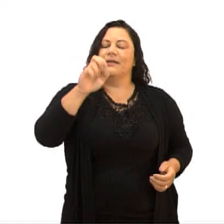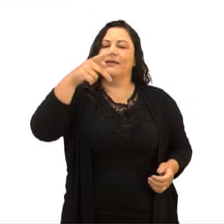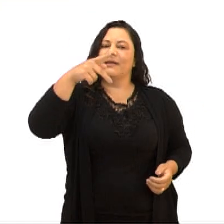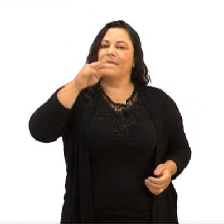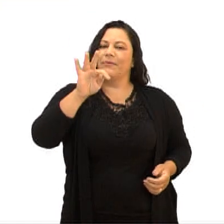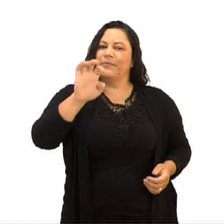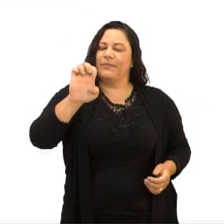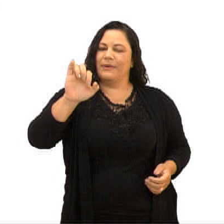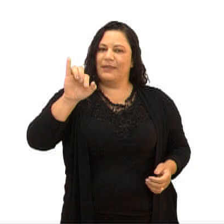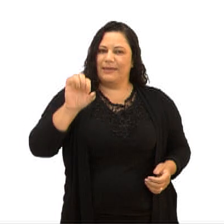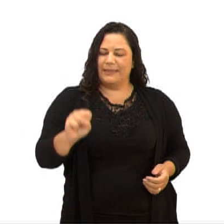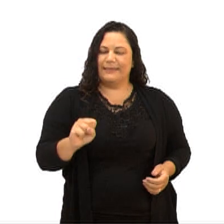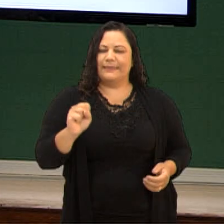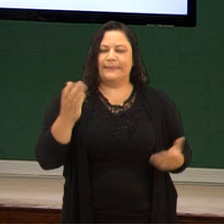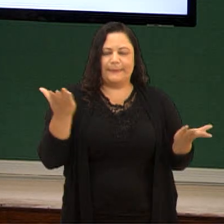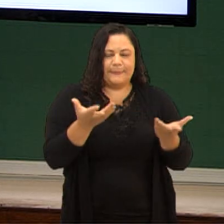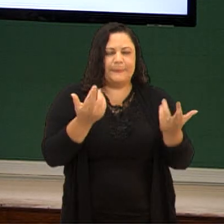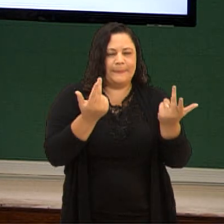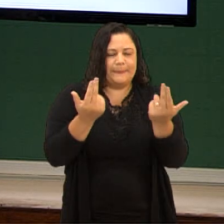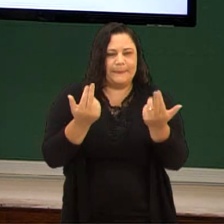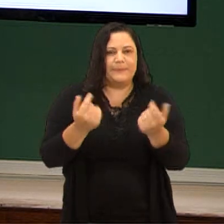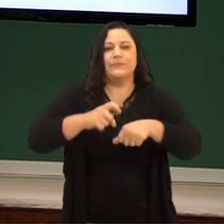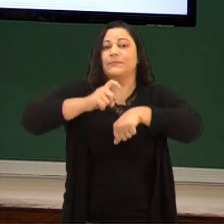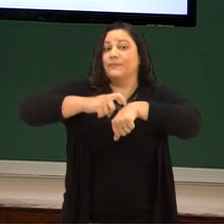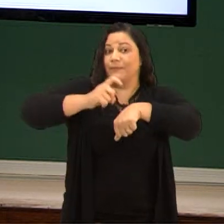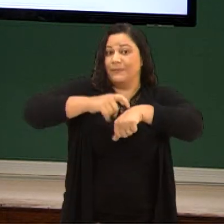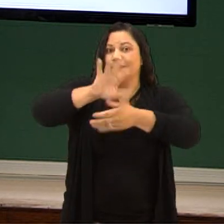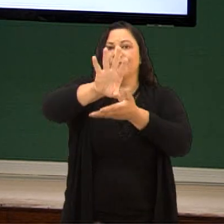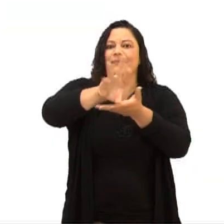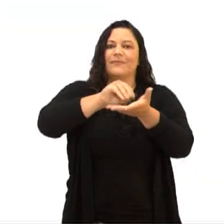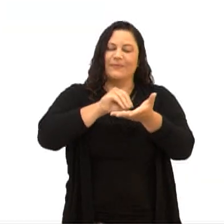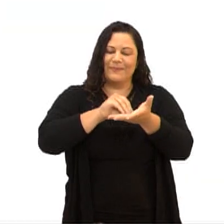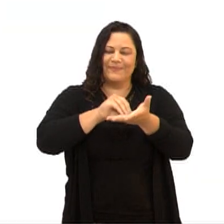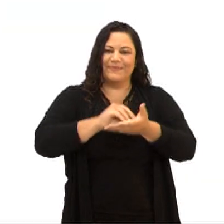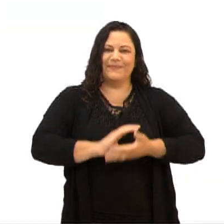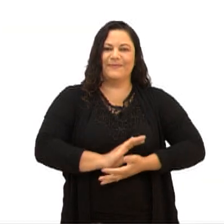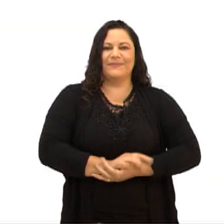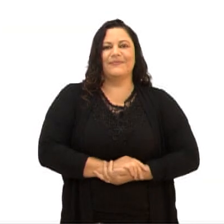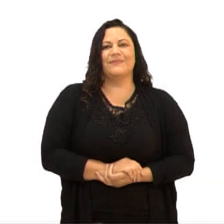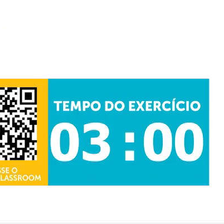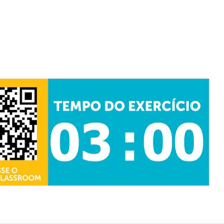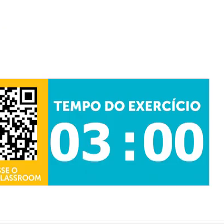vocês hoje. Tudo bem? Um tempinho para vocês copiarem que a gente já volta.